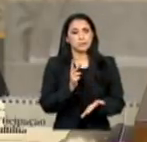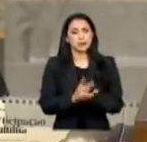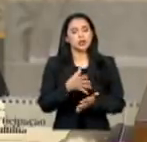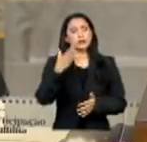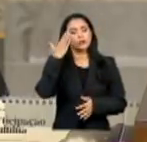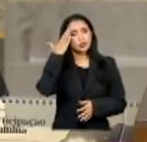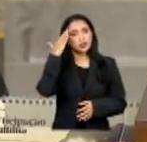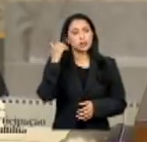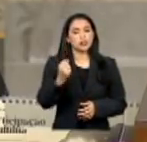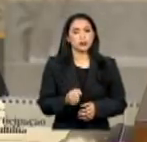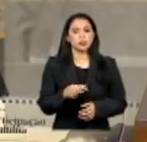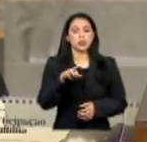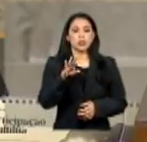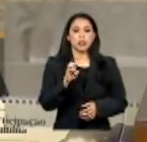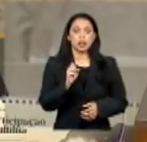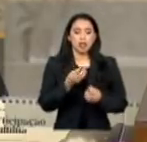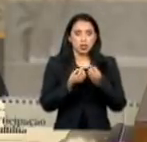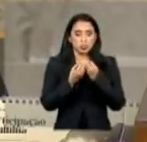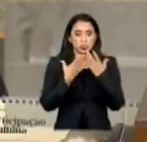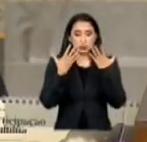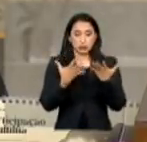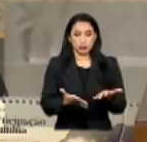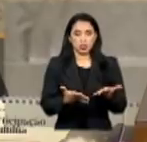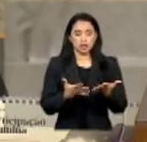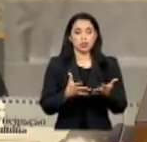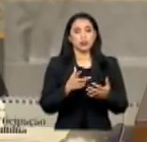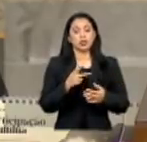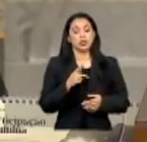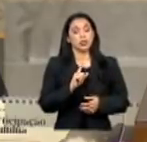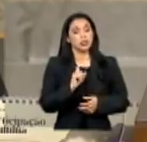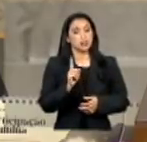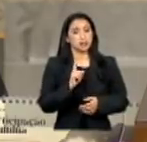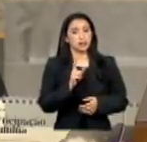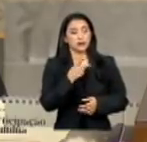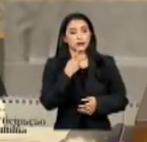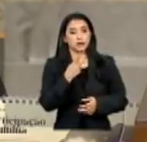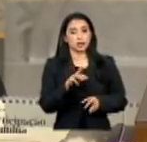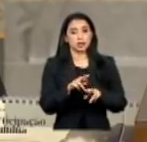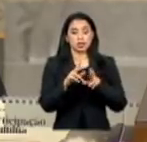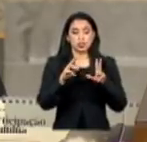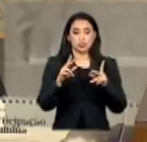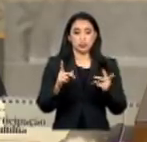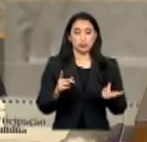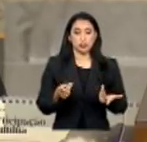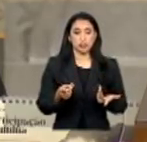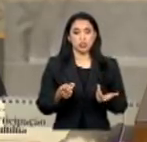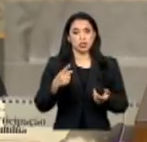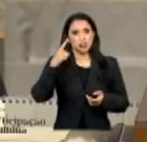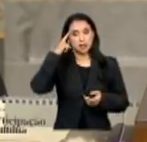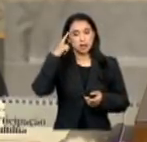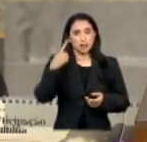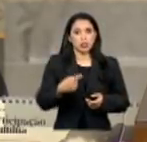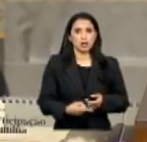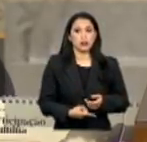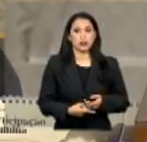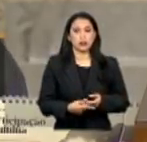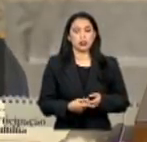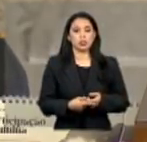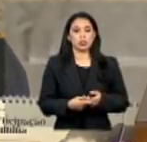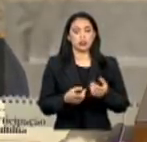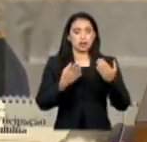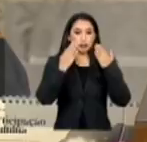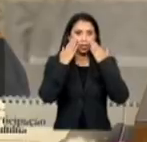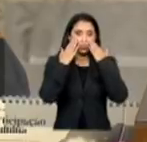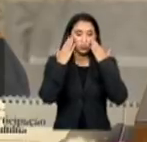de réu delatores delatados não diferenciou para fim de determinar a ordem que estes apresentariam